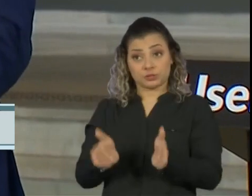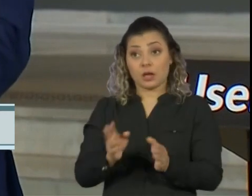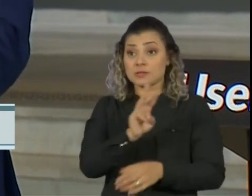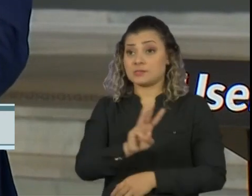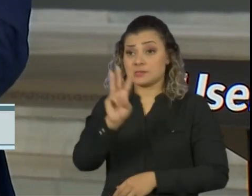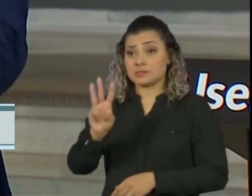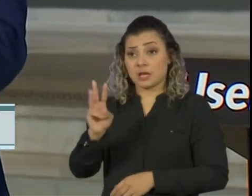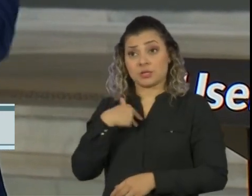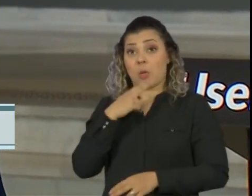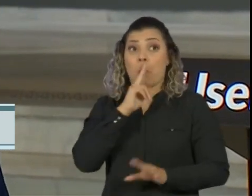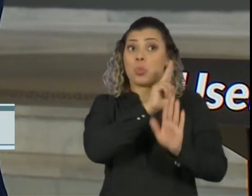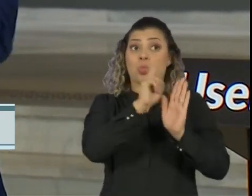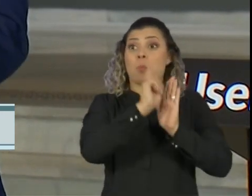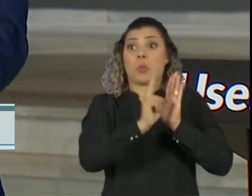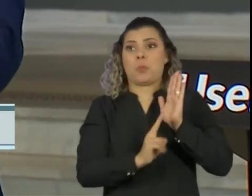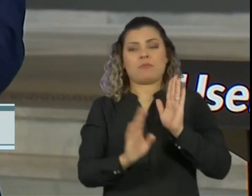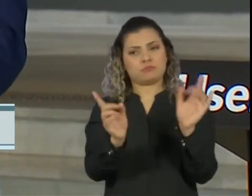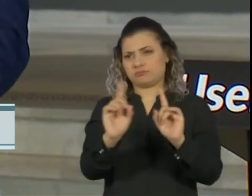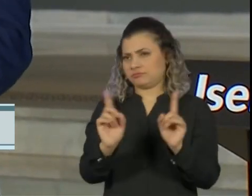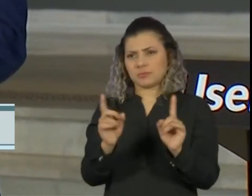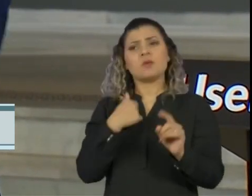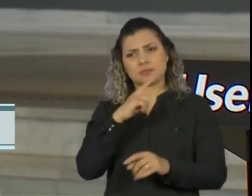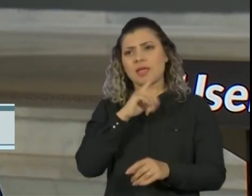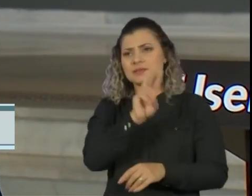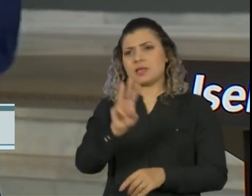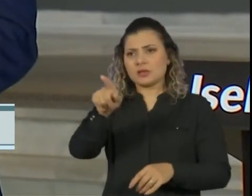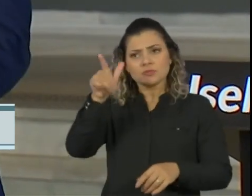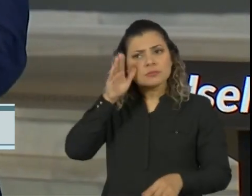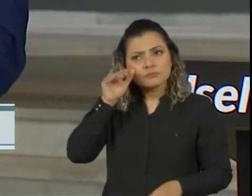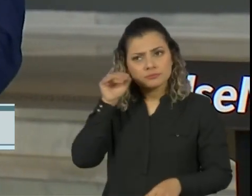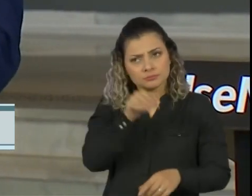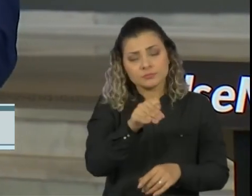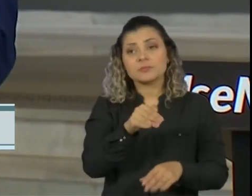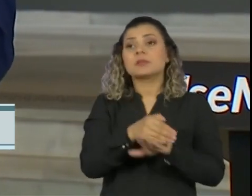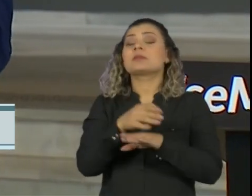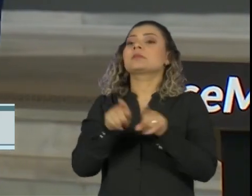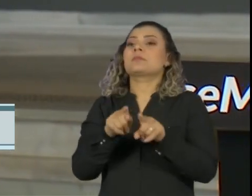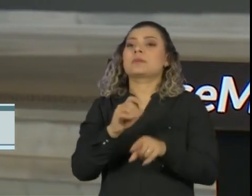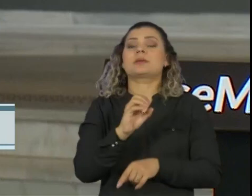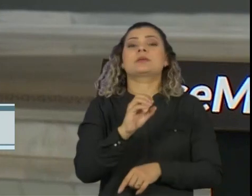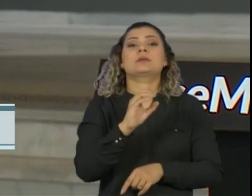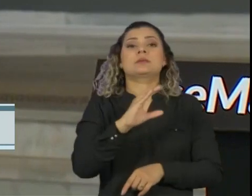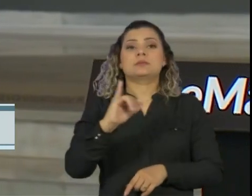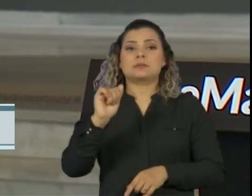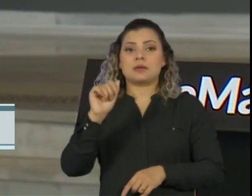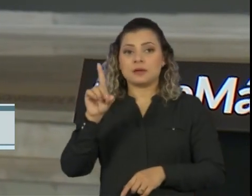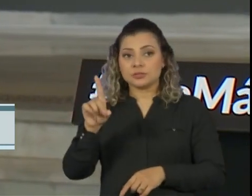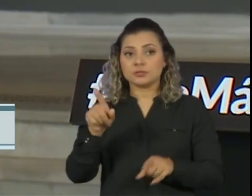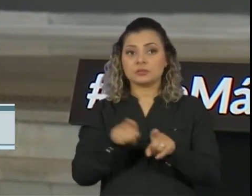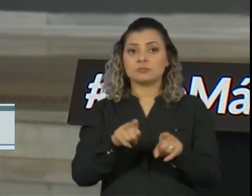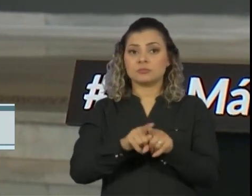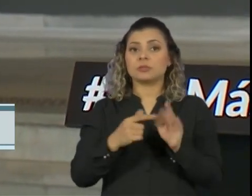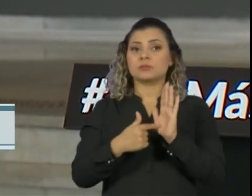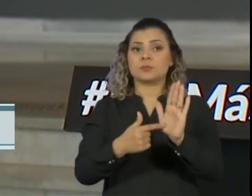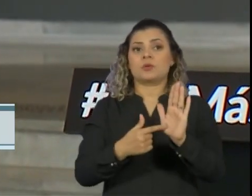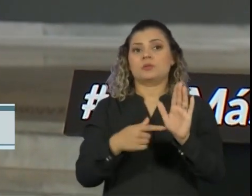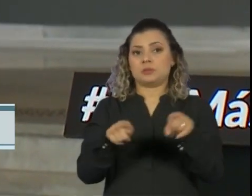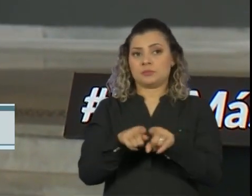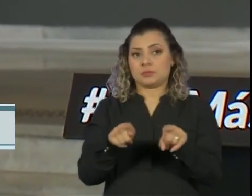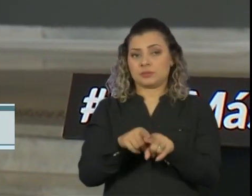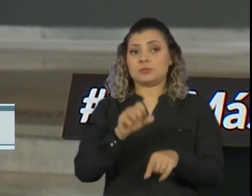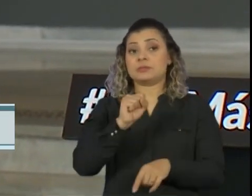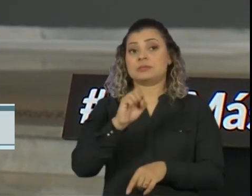eu não vou aqui especificamente citar eles, mas no site da Fundação SEAD Nossa, você pode identificar claramente